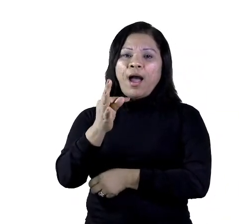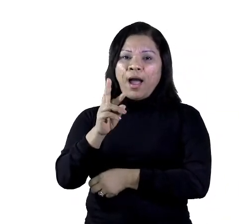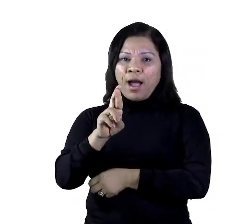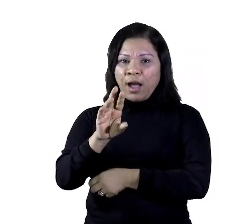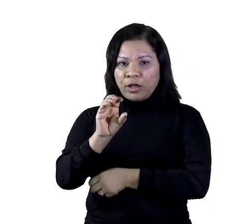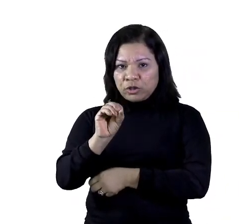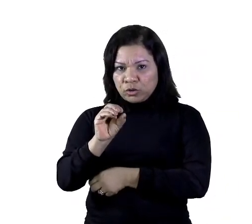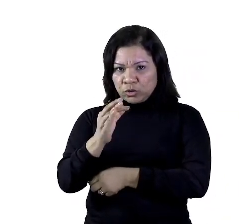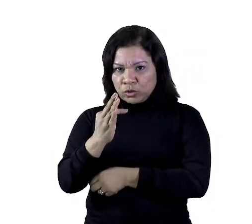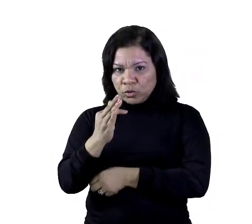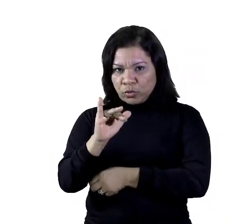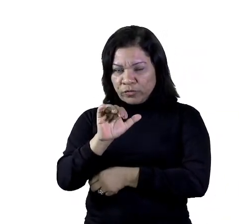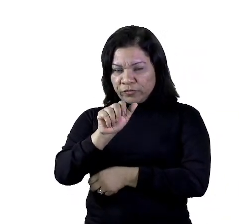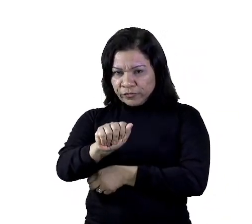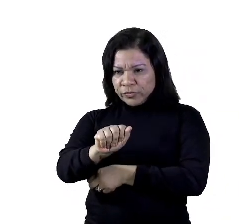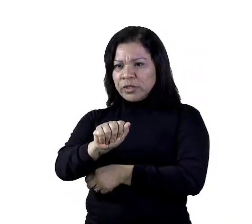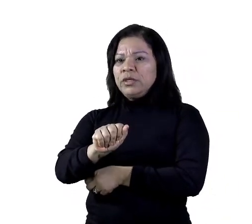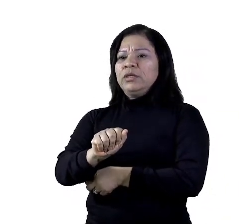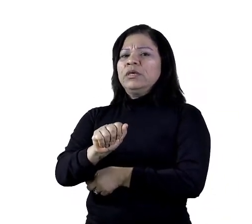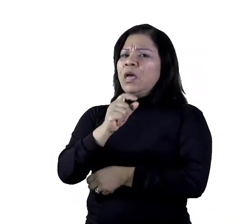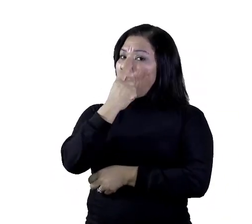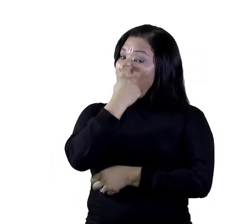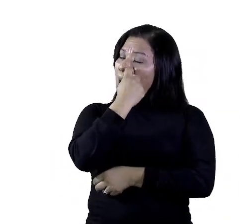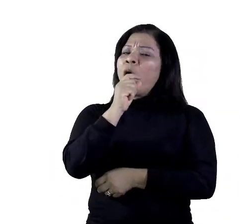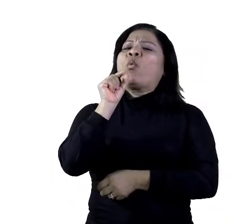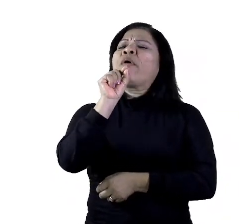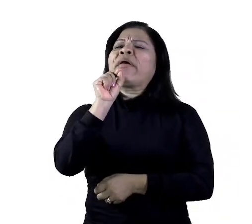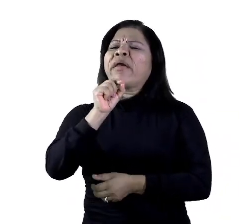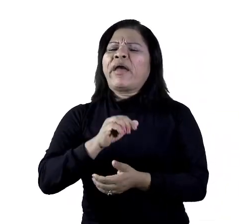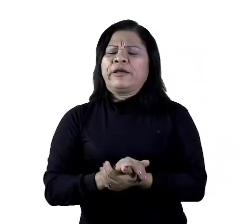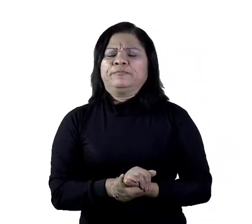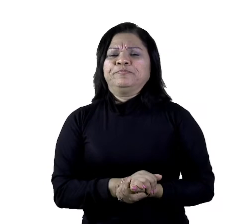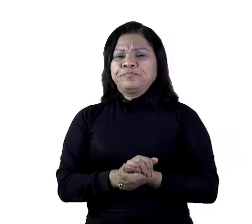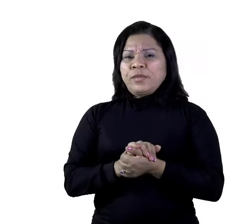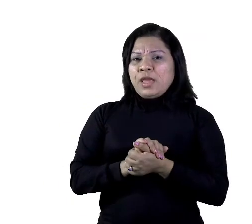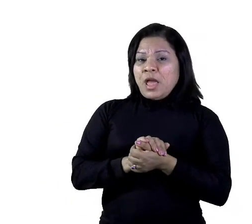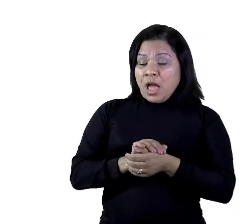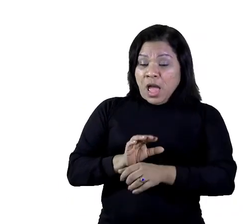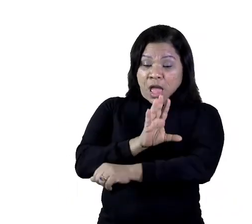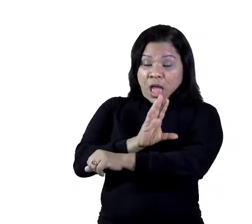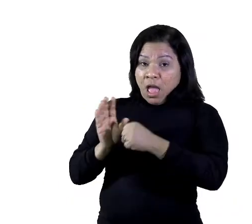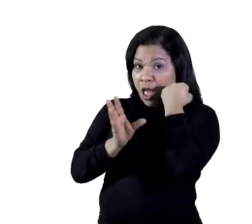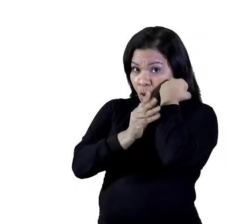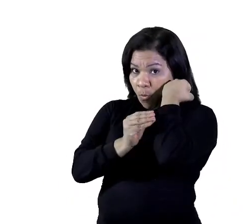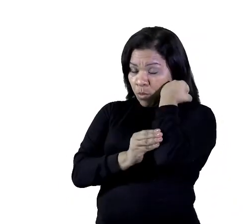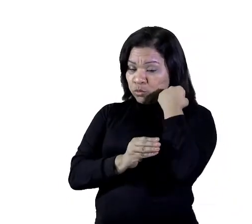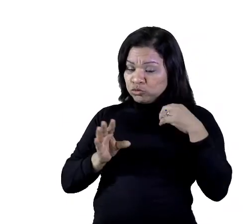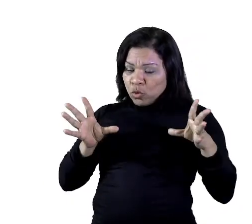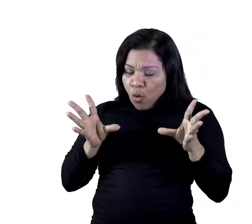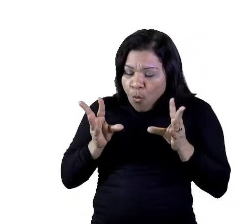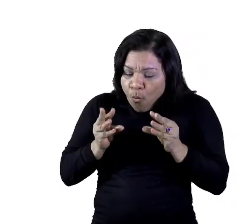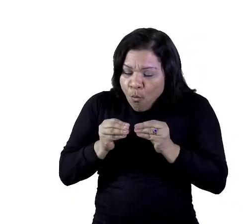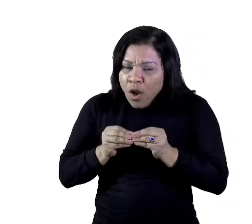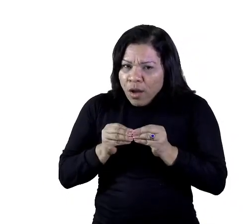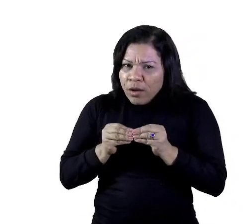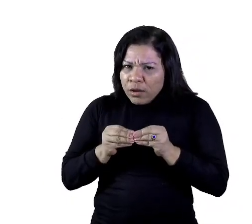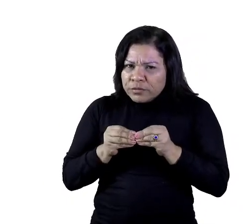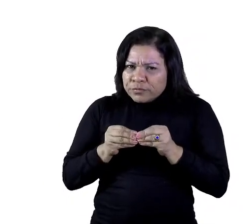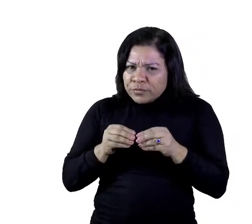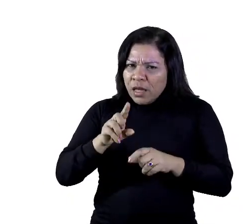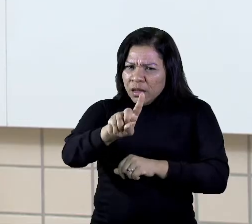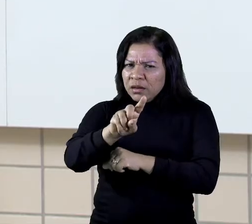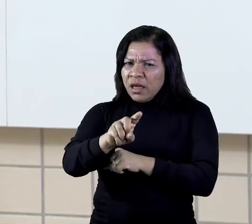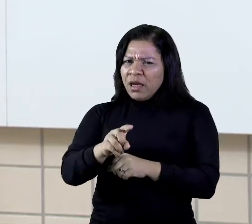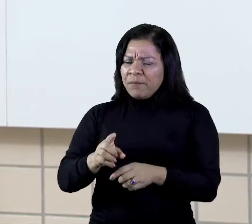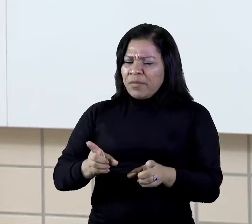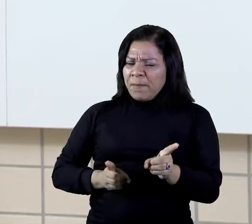normal e o músculo atrofiado. Vocês já quebraram uma perna, quebraram um braço? Parente de vocês já quebraram uma perna, quebraram um